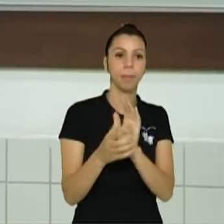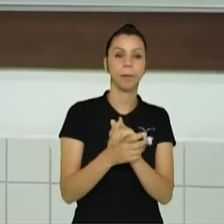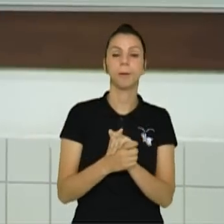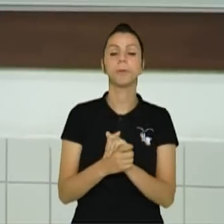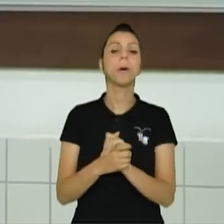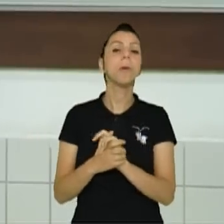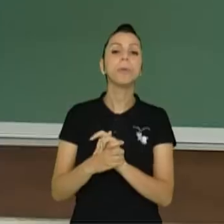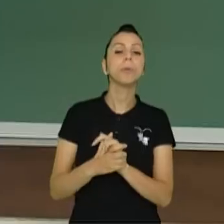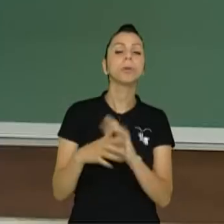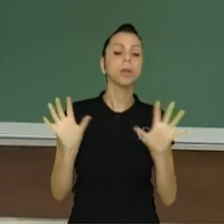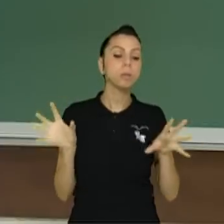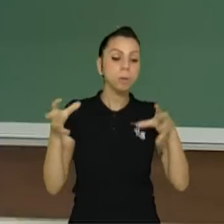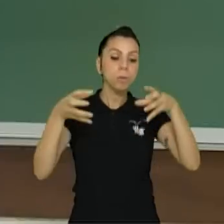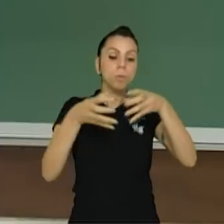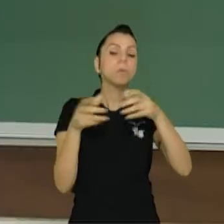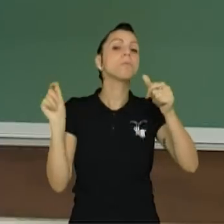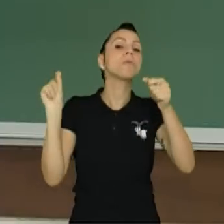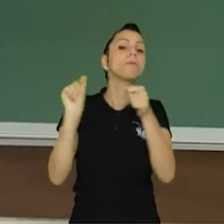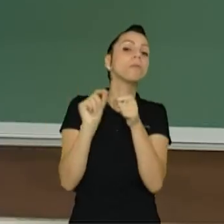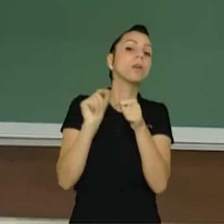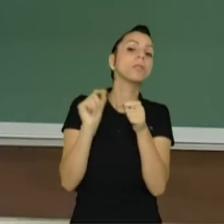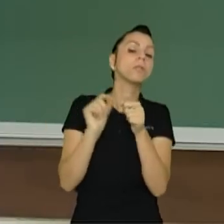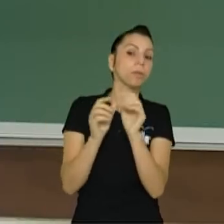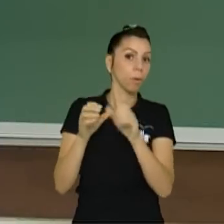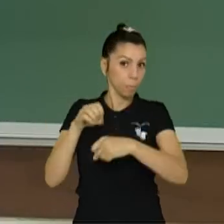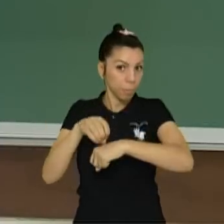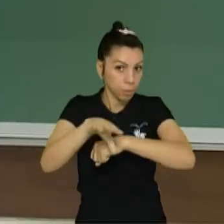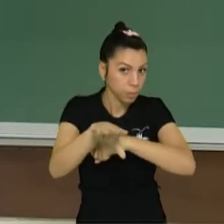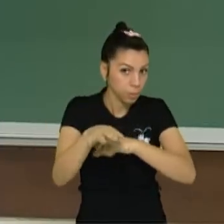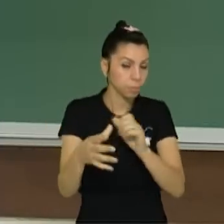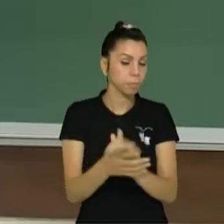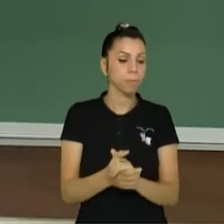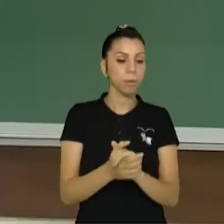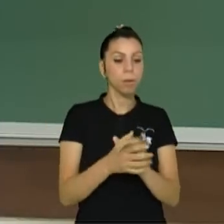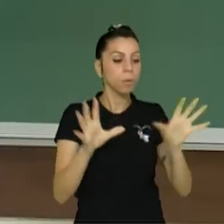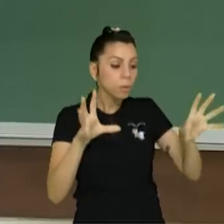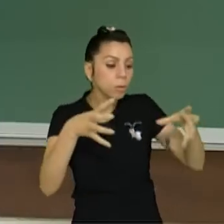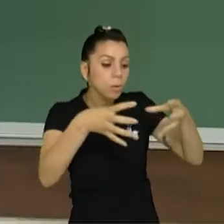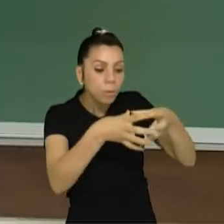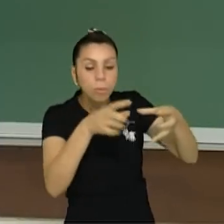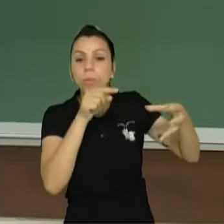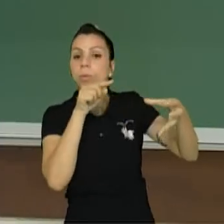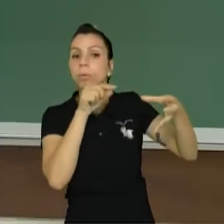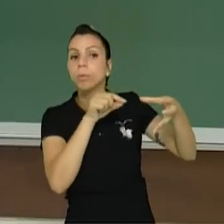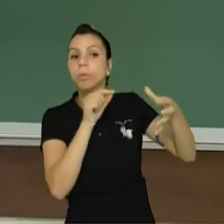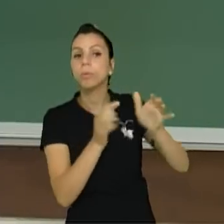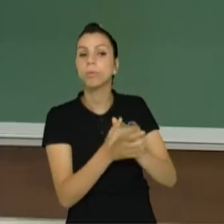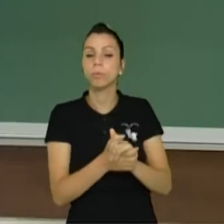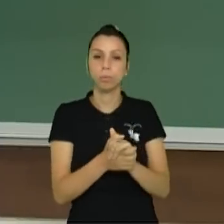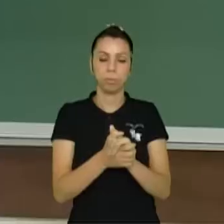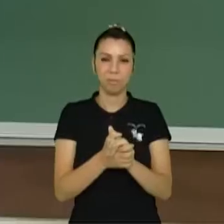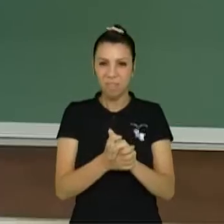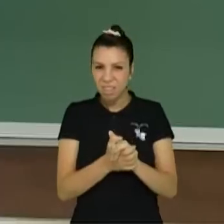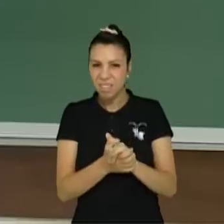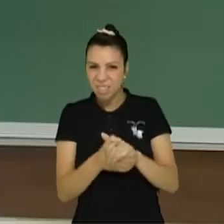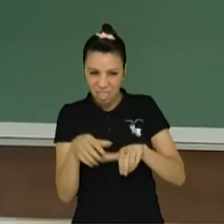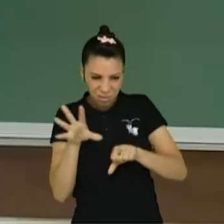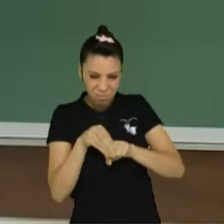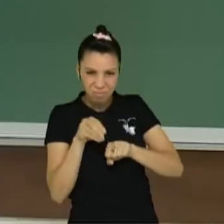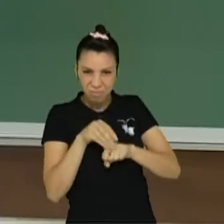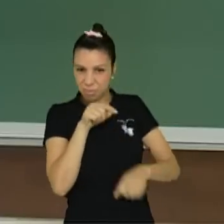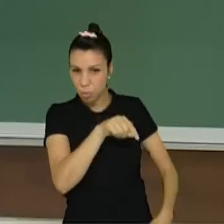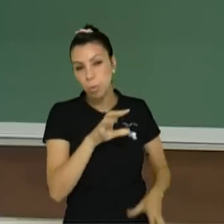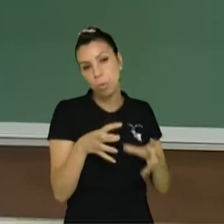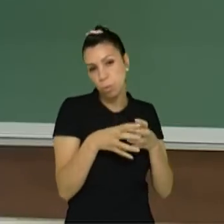essa organização faz? Já uma dica aqui, hein? Essa organização, você tem algum conhecimento?